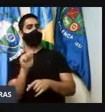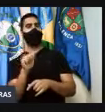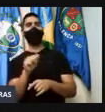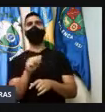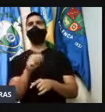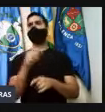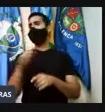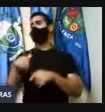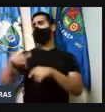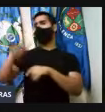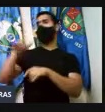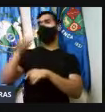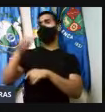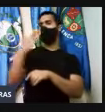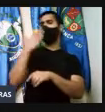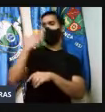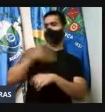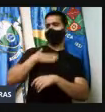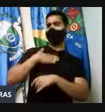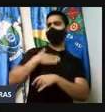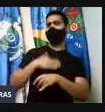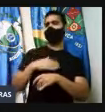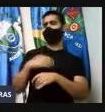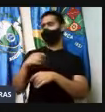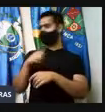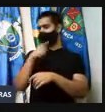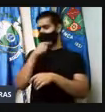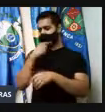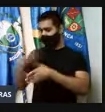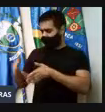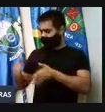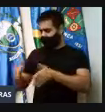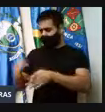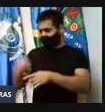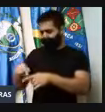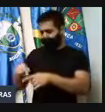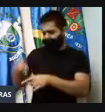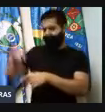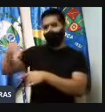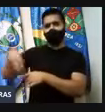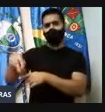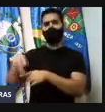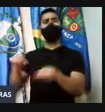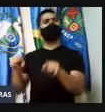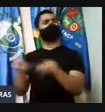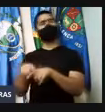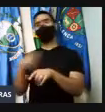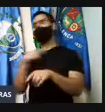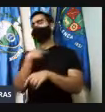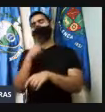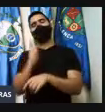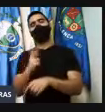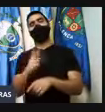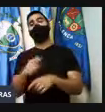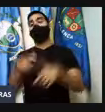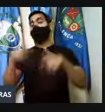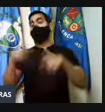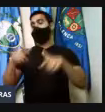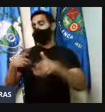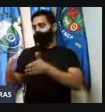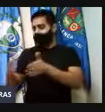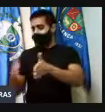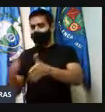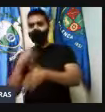lá pedindo voto, passamos por cima daquelas balas, na Ponte Funda, no João Bonito, Osório, esses córregos todos